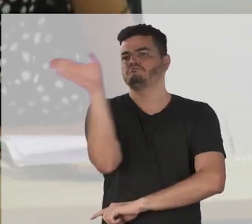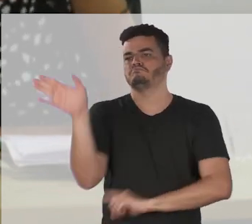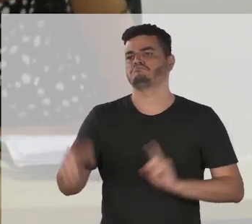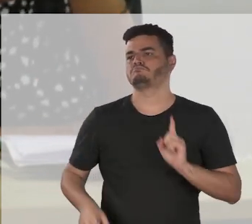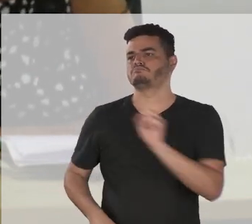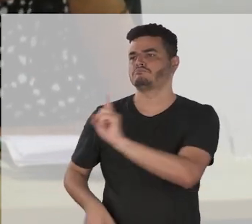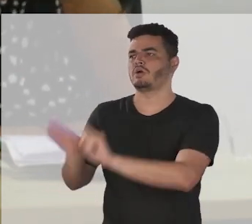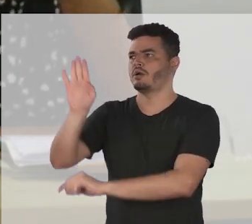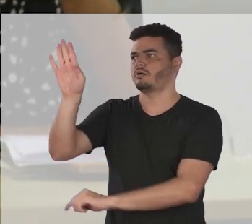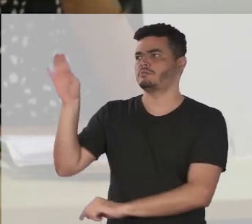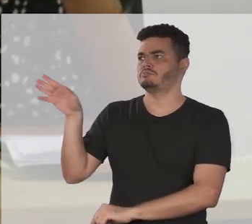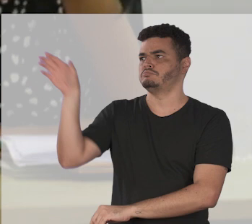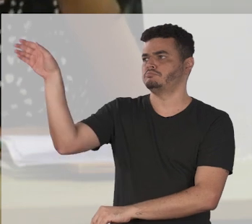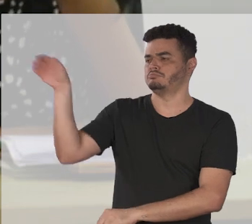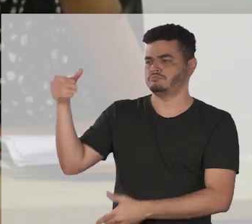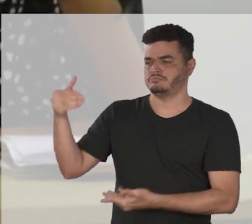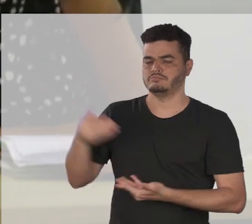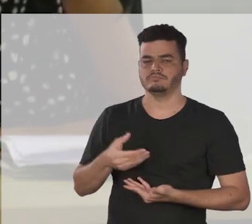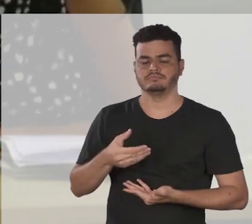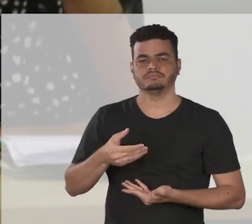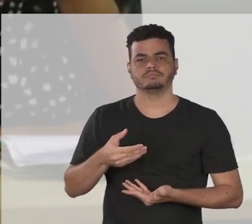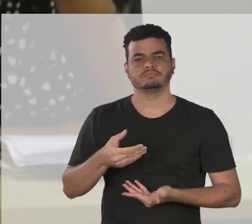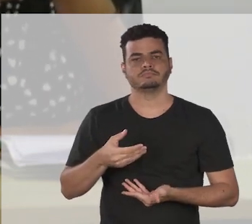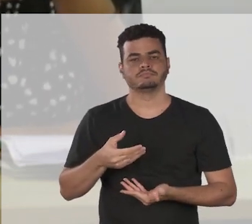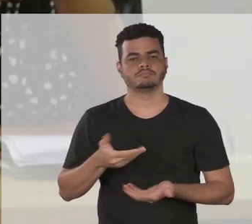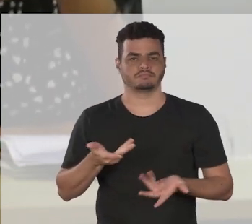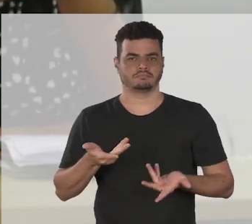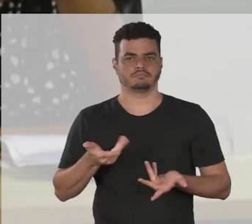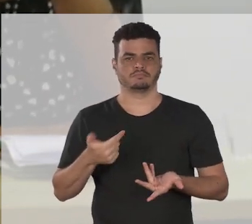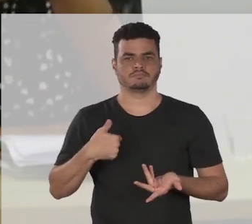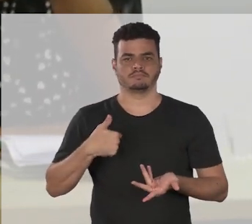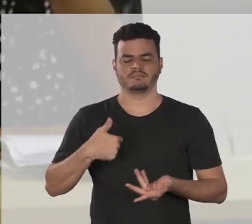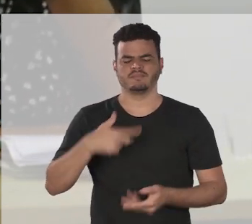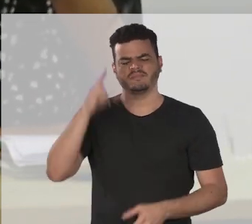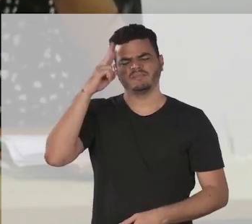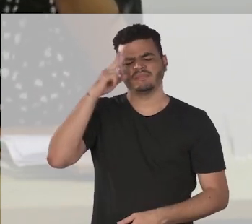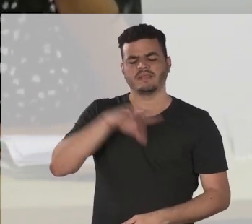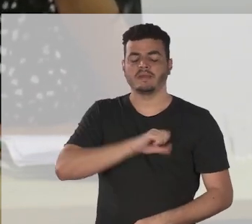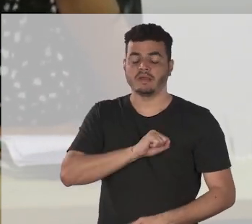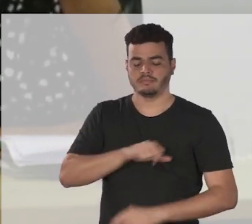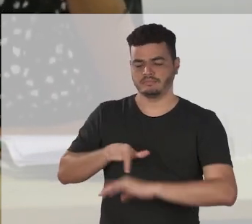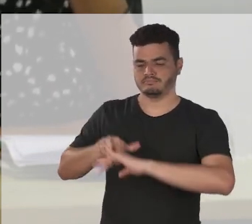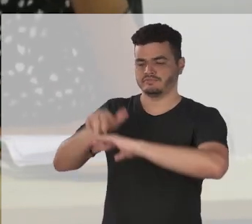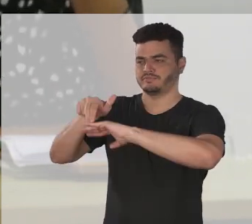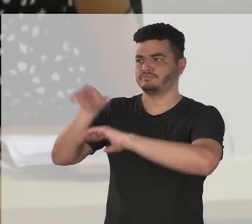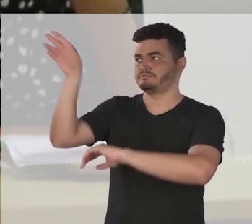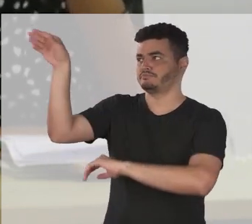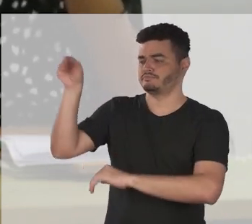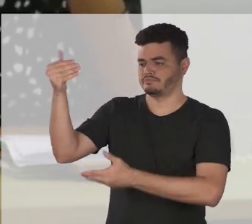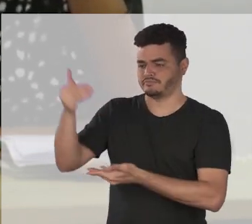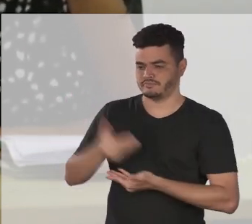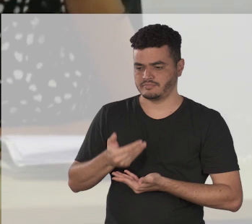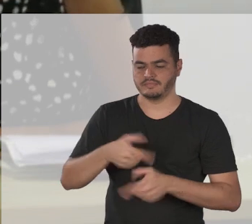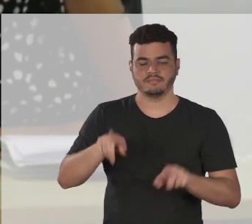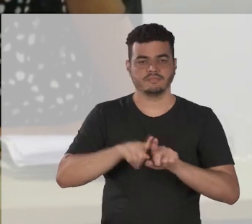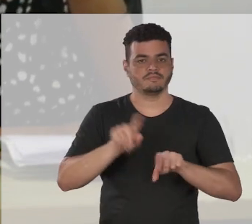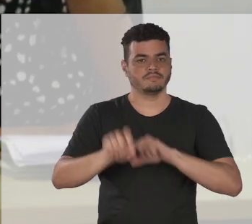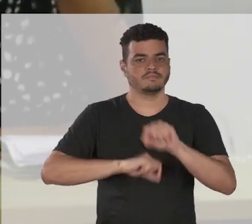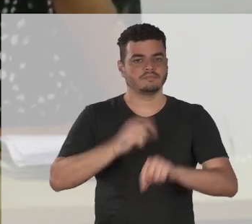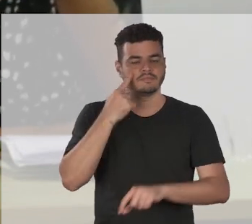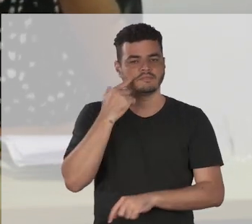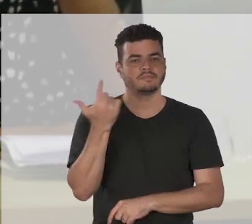E pela localidade, isso, nesse momento, né? Era benéfico